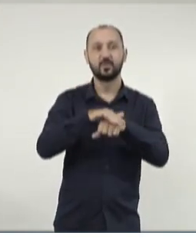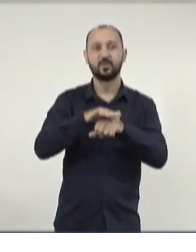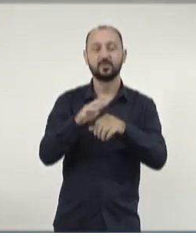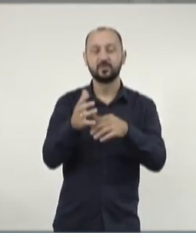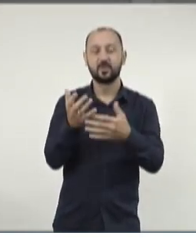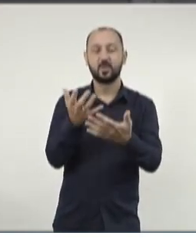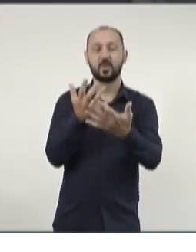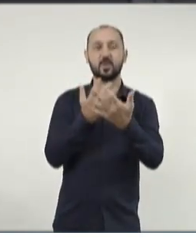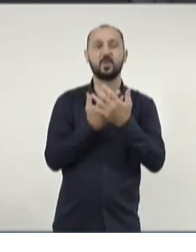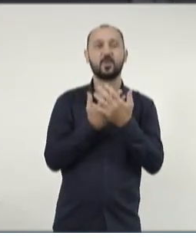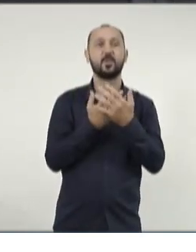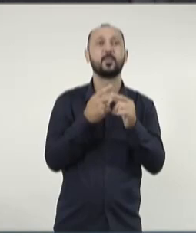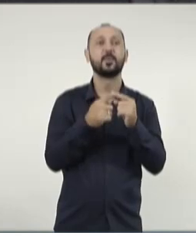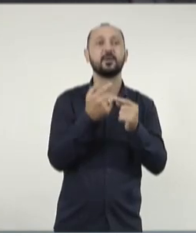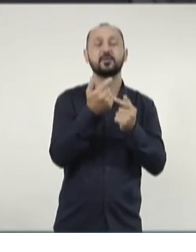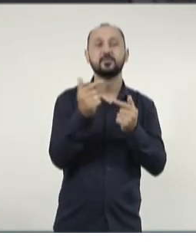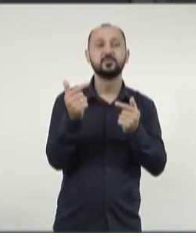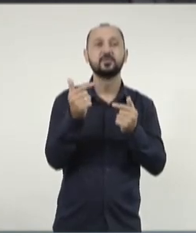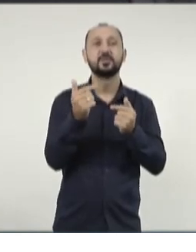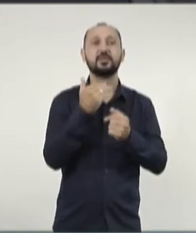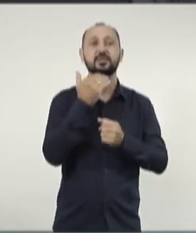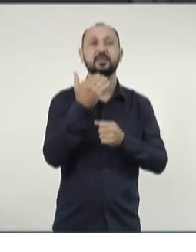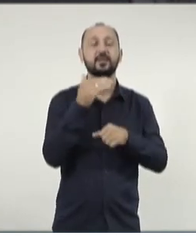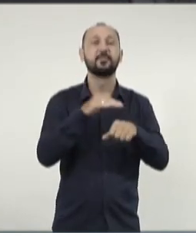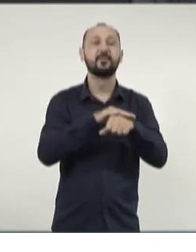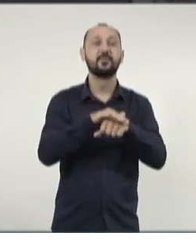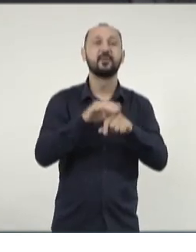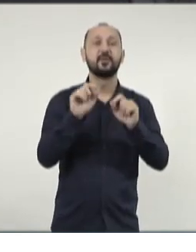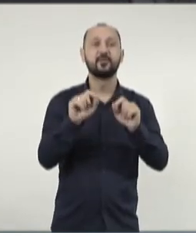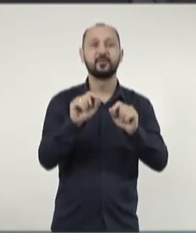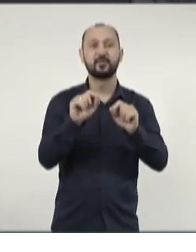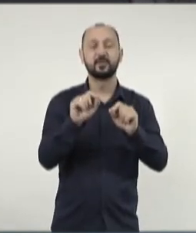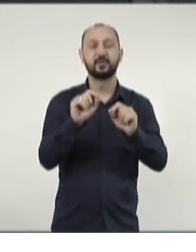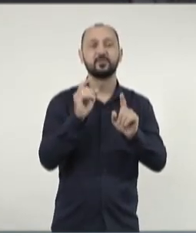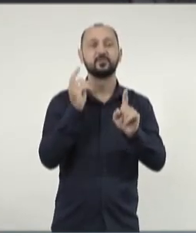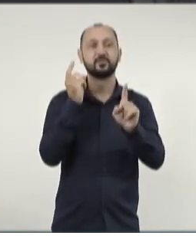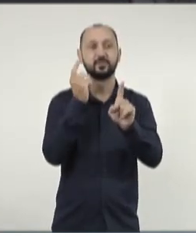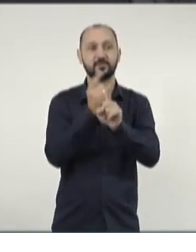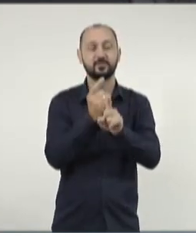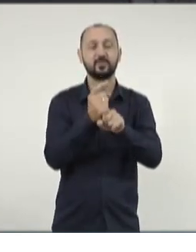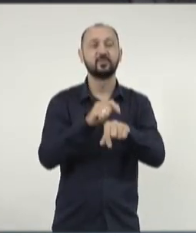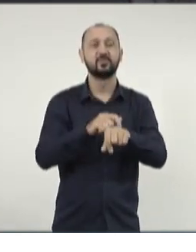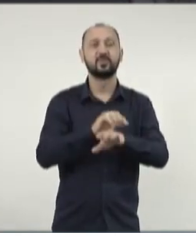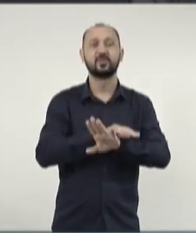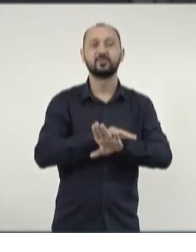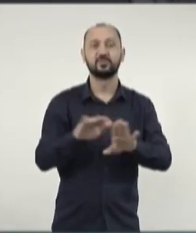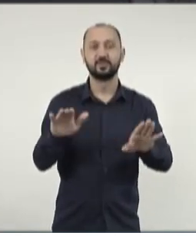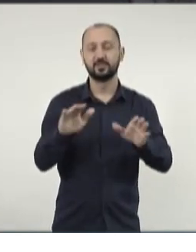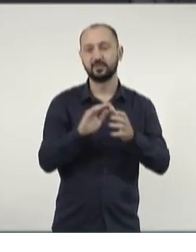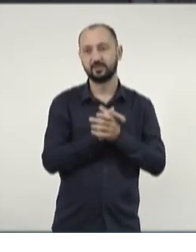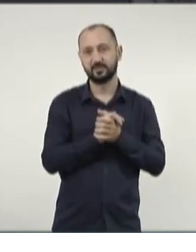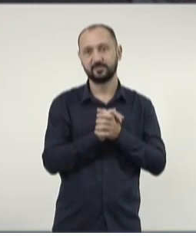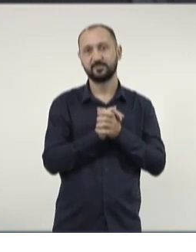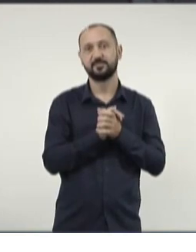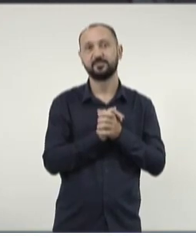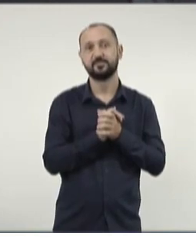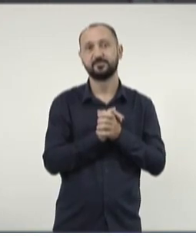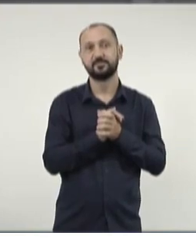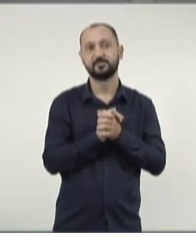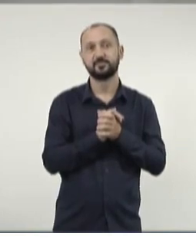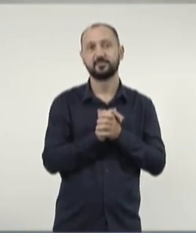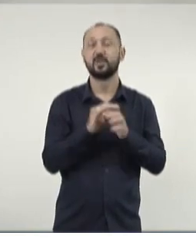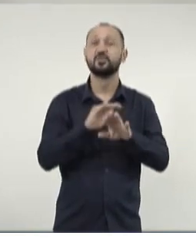comigo, porque a gente não tinha ninguém para falar assim o que ela chegou em mim e falou: chega, Vanessa,